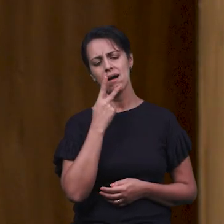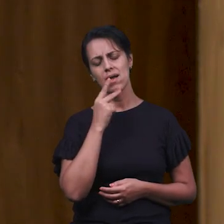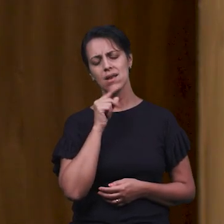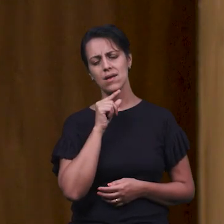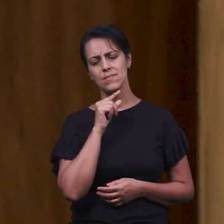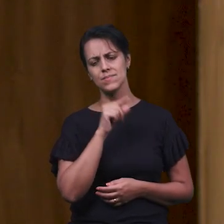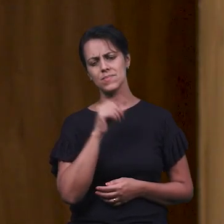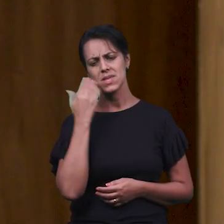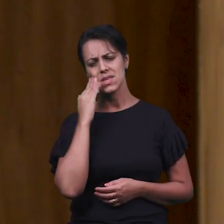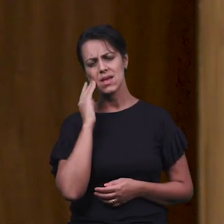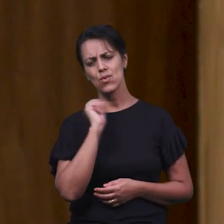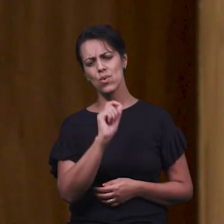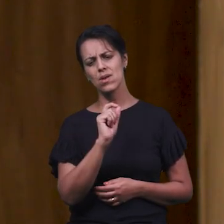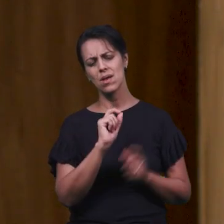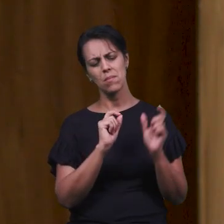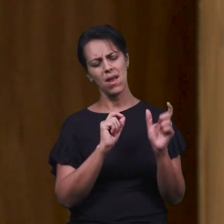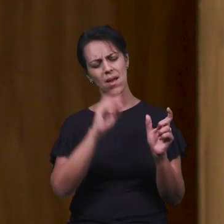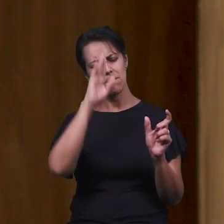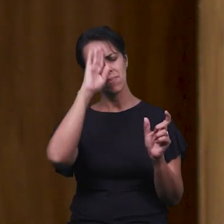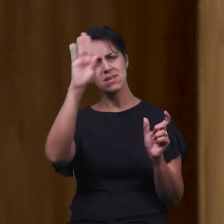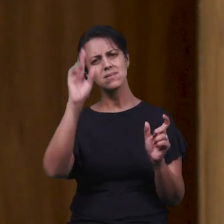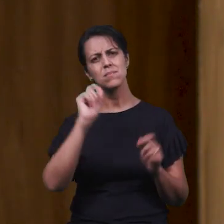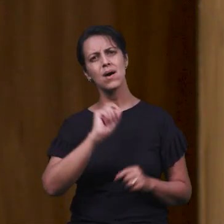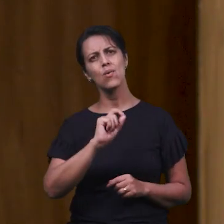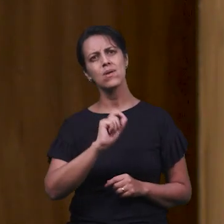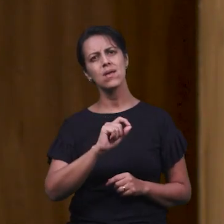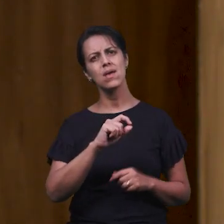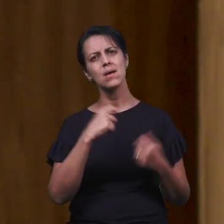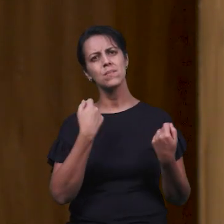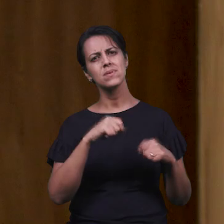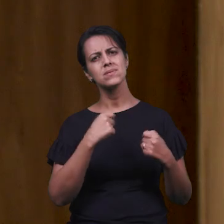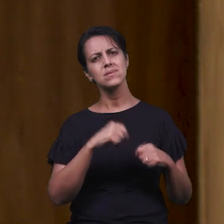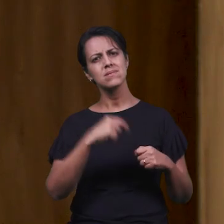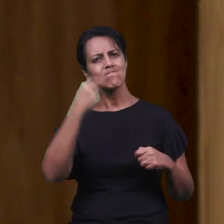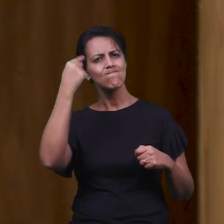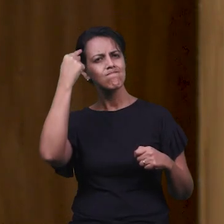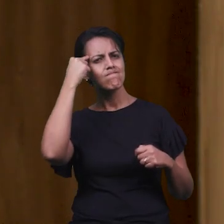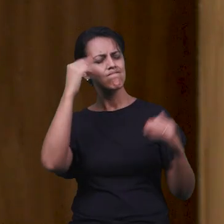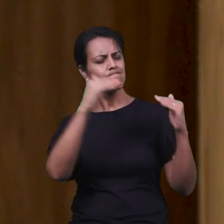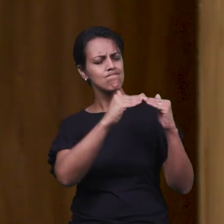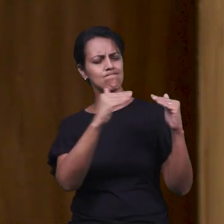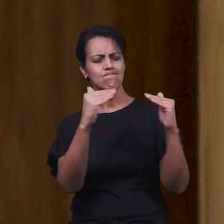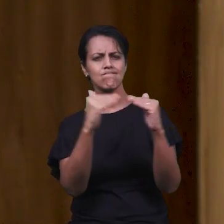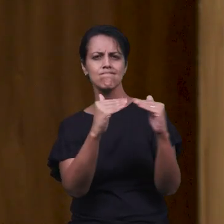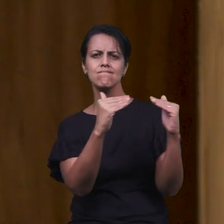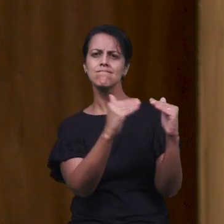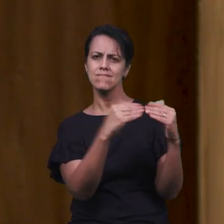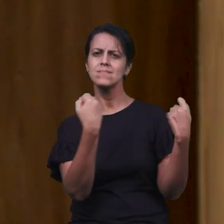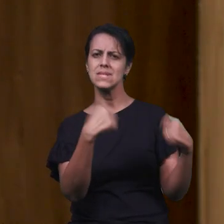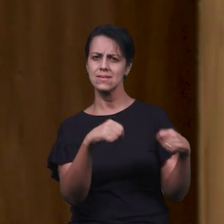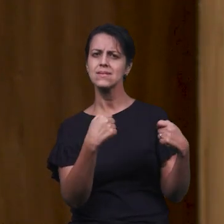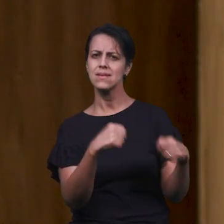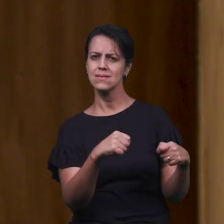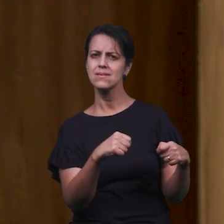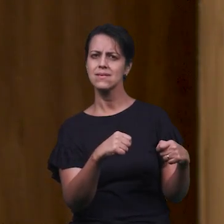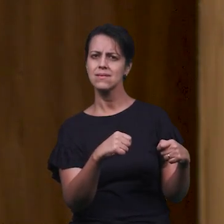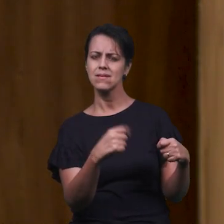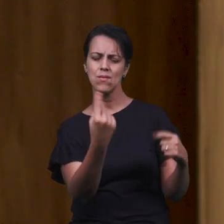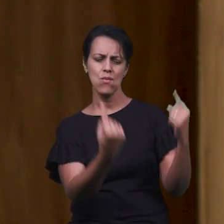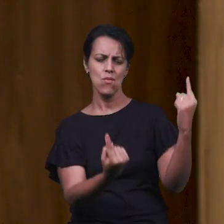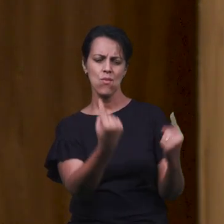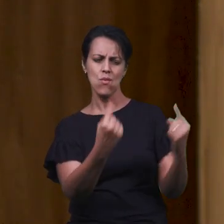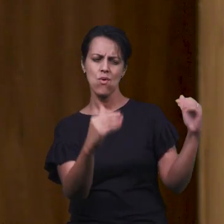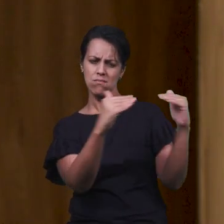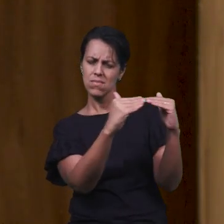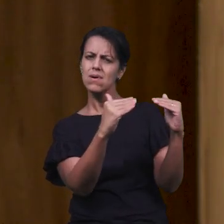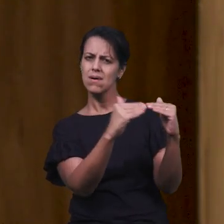que a palavra principal então deve ser consenso. Deve haver um consenso, então, entre as partes litigantes, né? Não basta